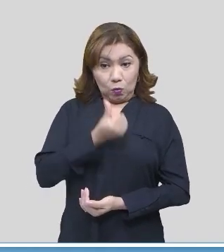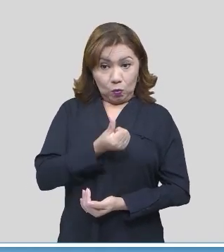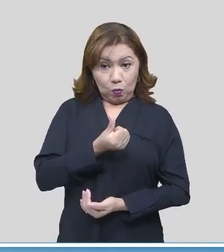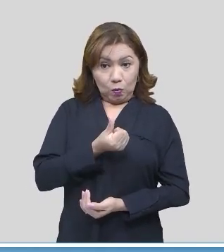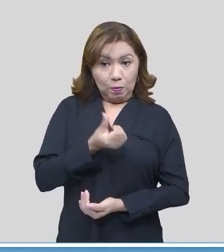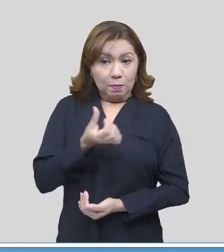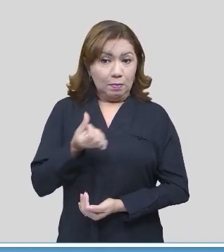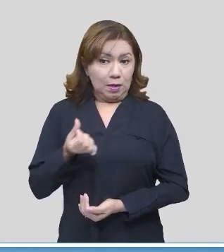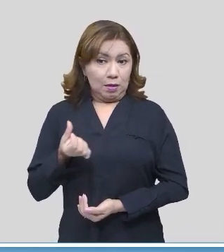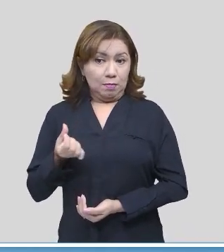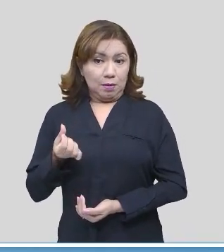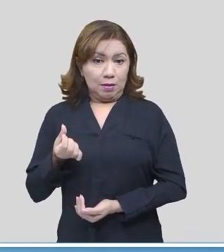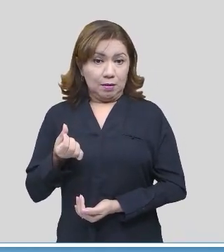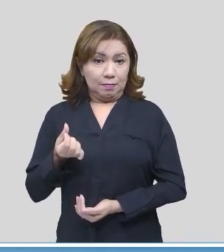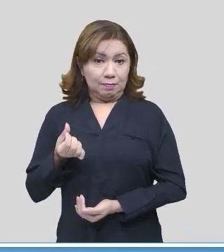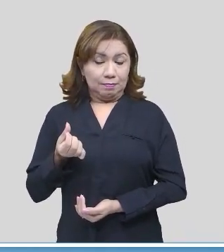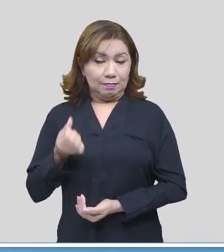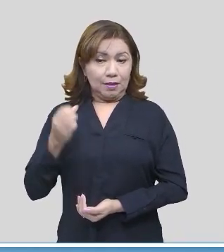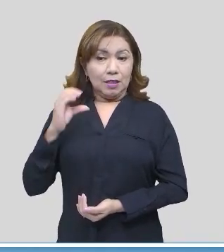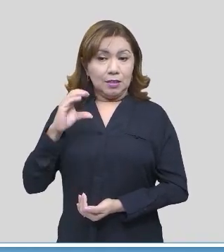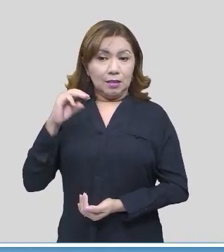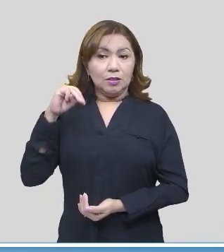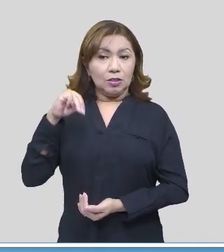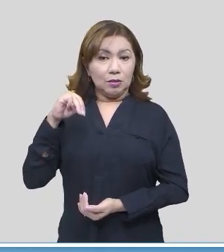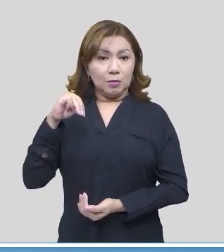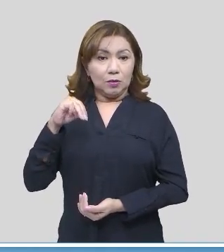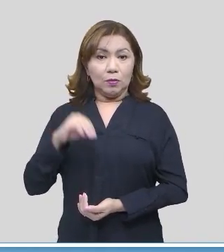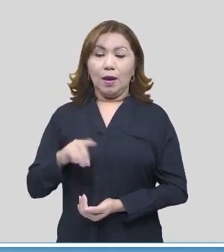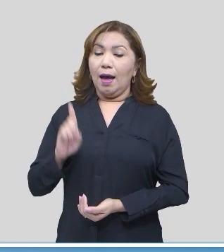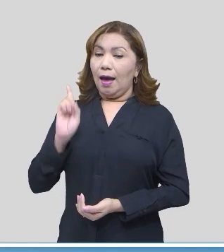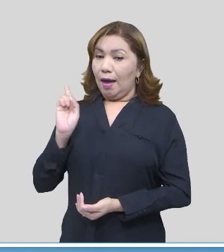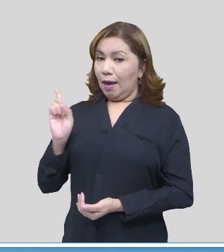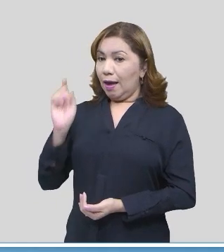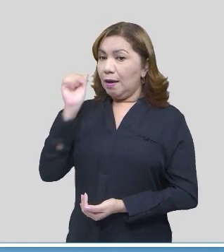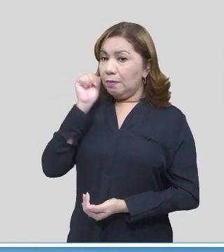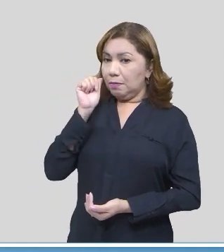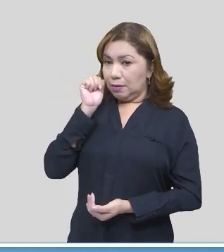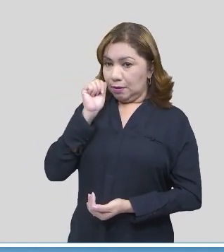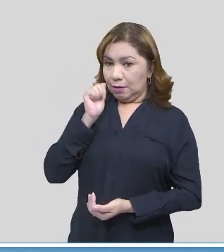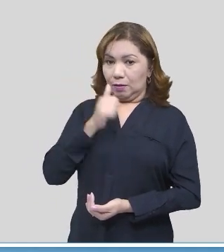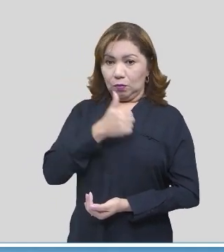166 centímetros. A Sara mede